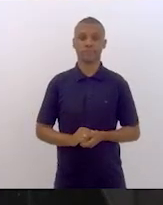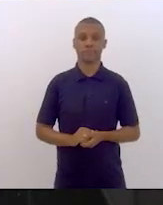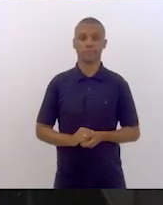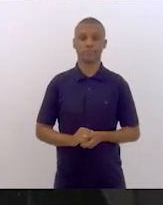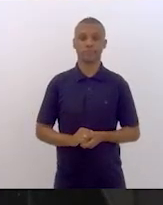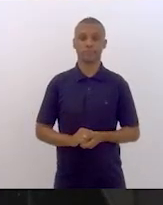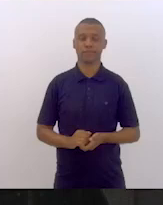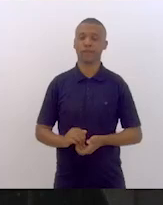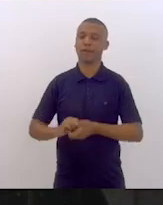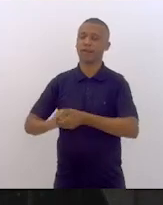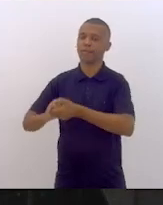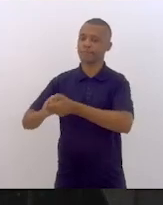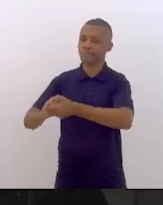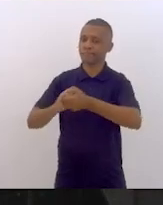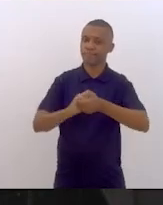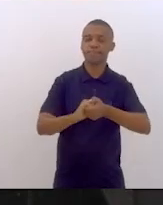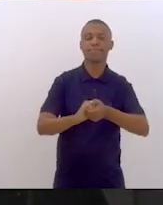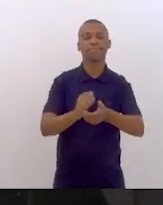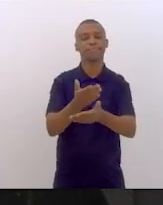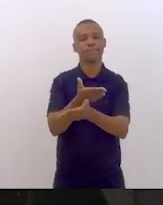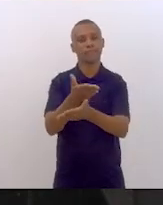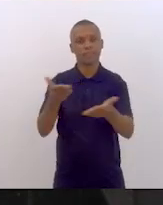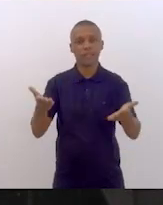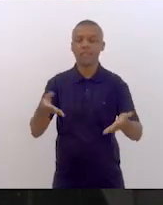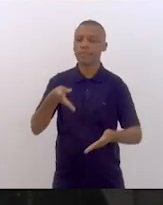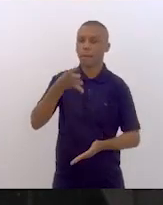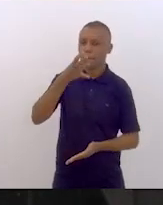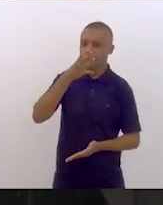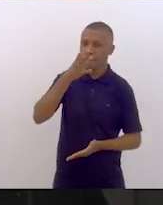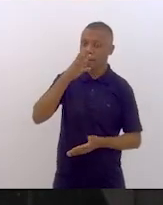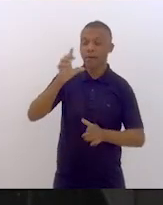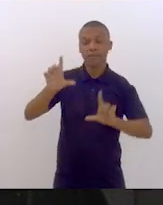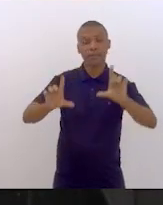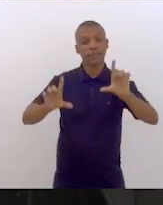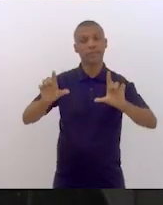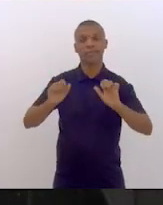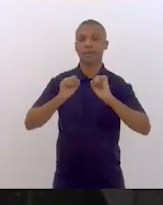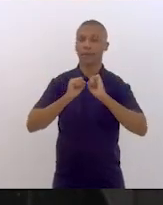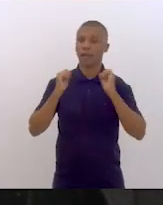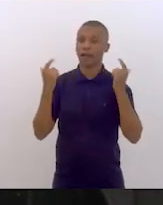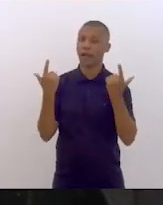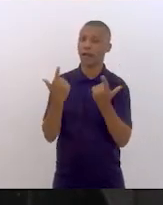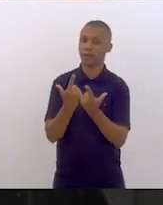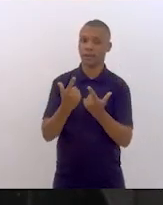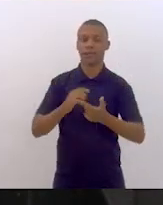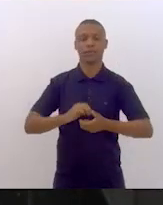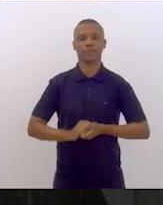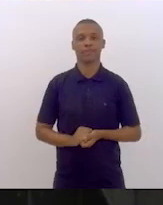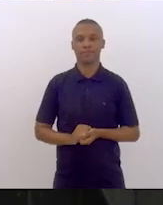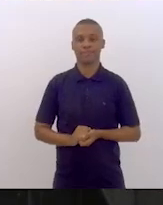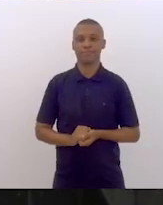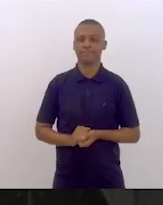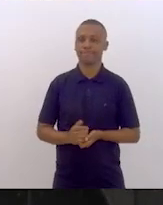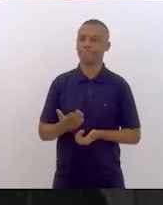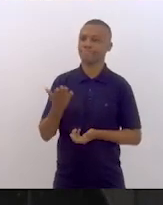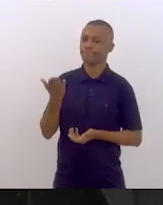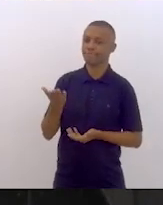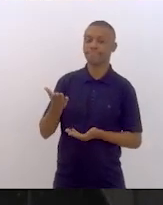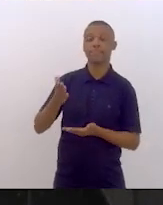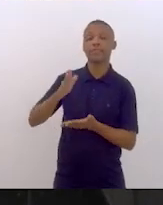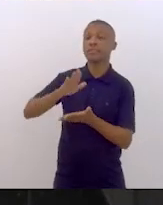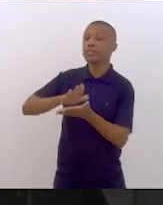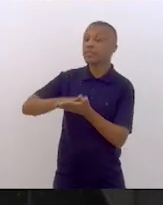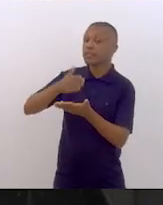senhoras e senhores telespectadores da TV alerj senhor intérprete